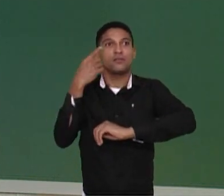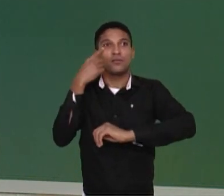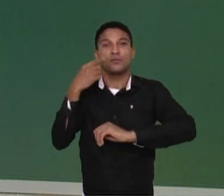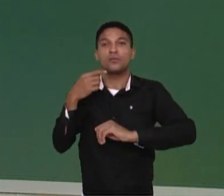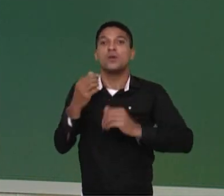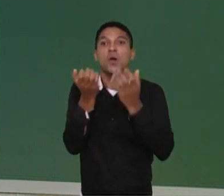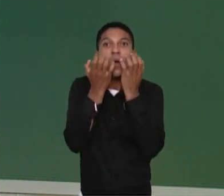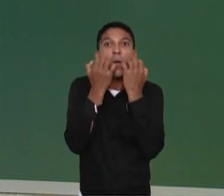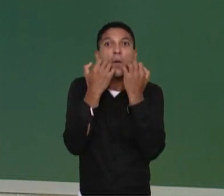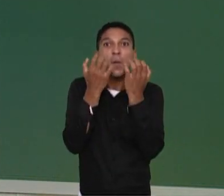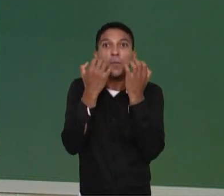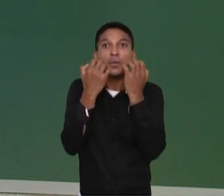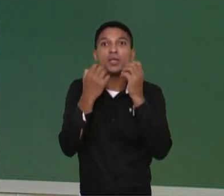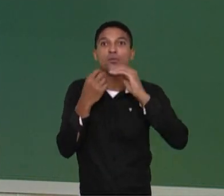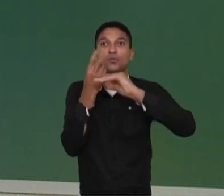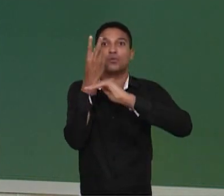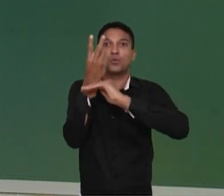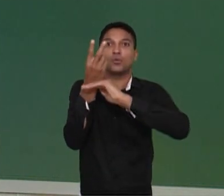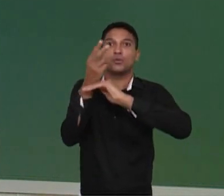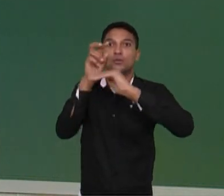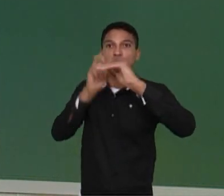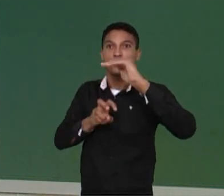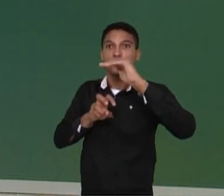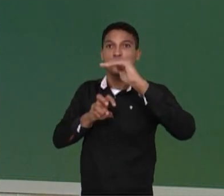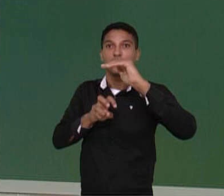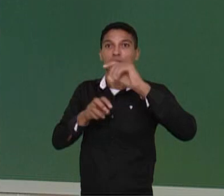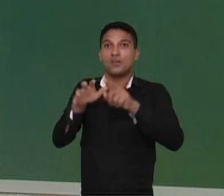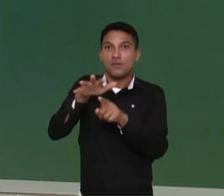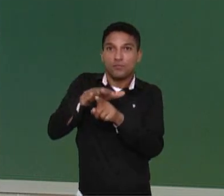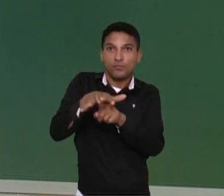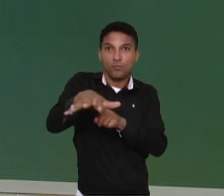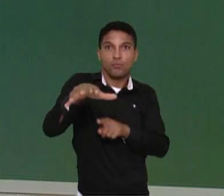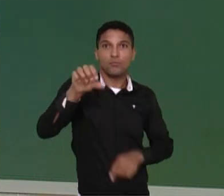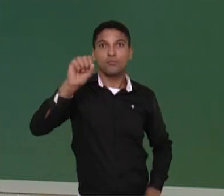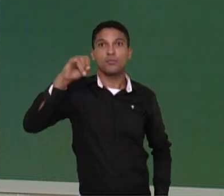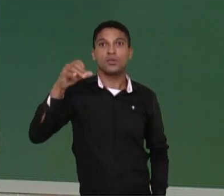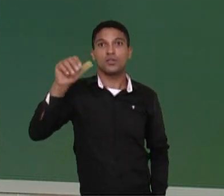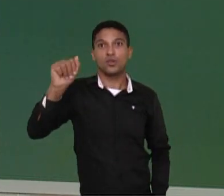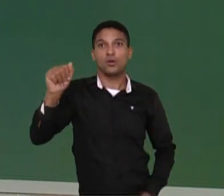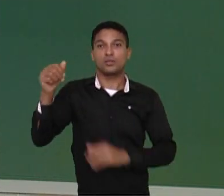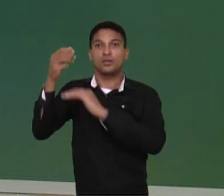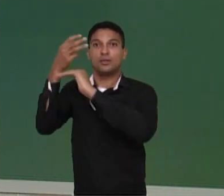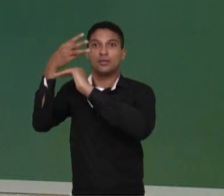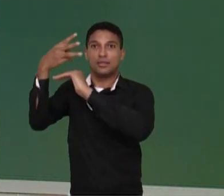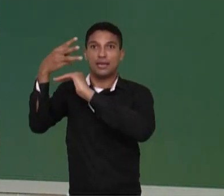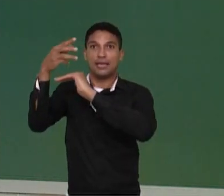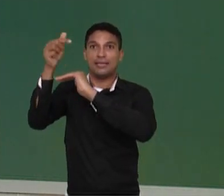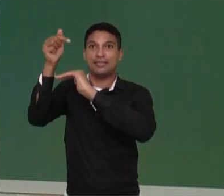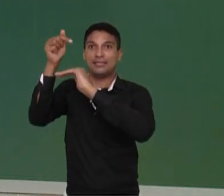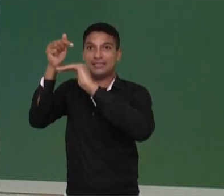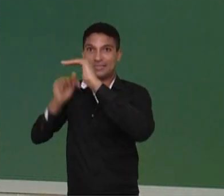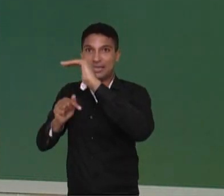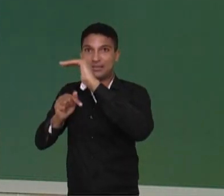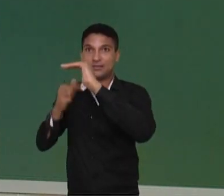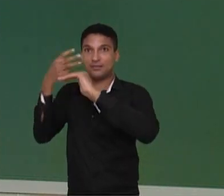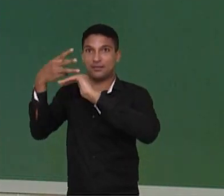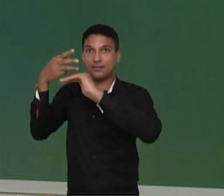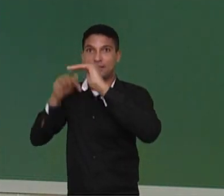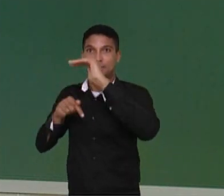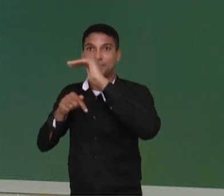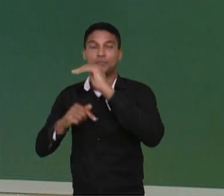milho, 2 quintos, soja, 3/7. O que eu vou fazer aí? Eu vou buscar uma fração equivalente